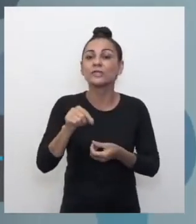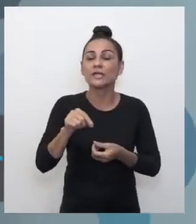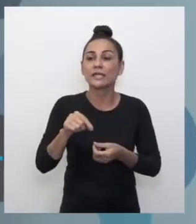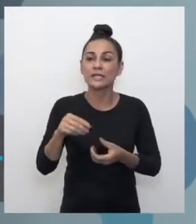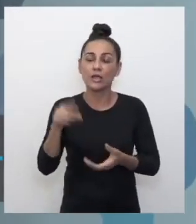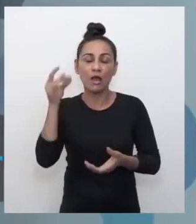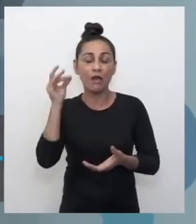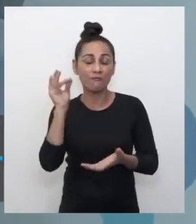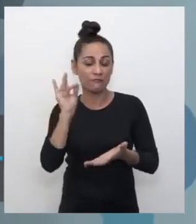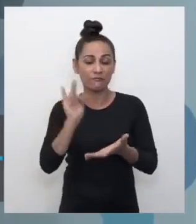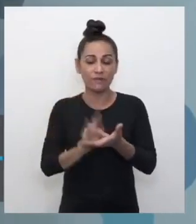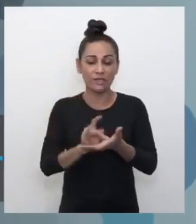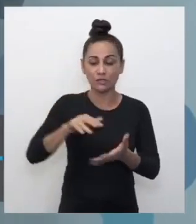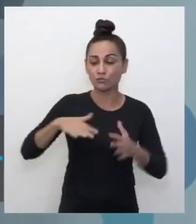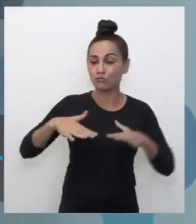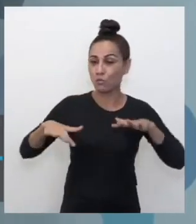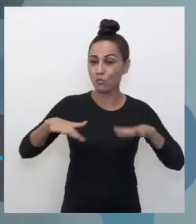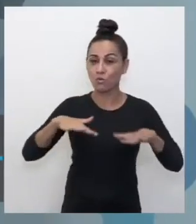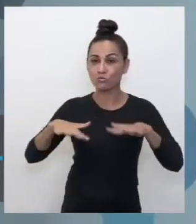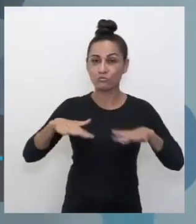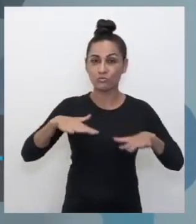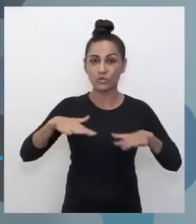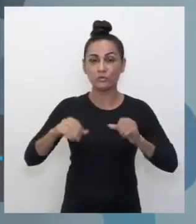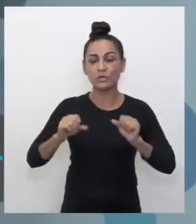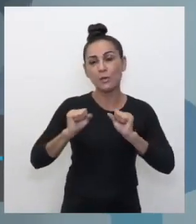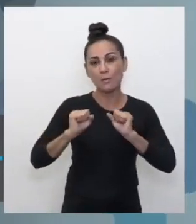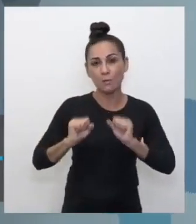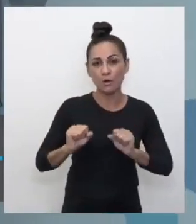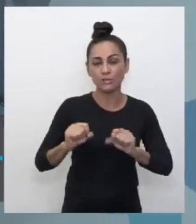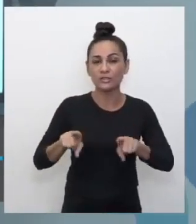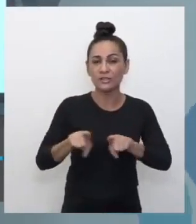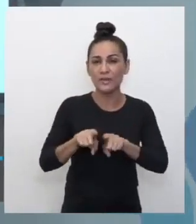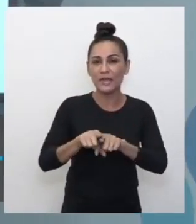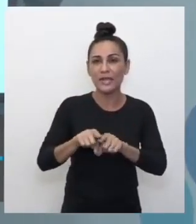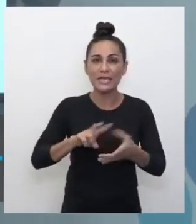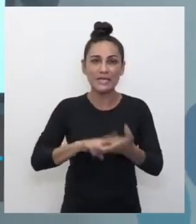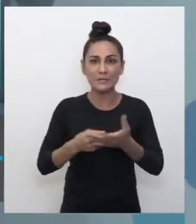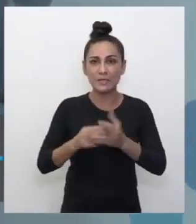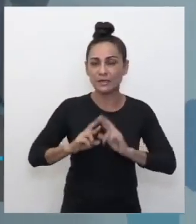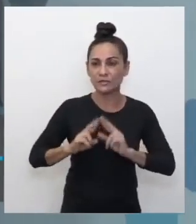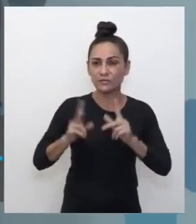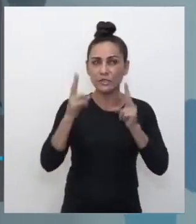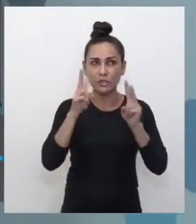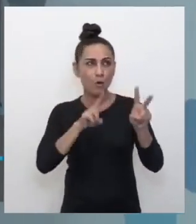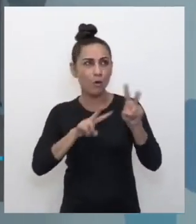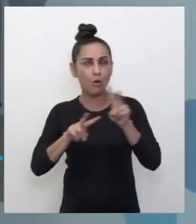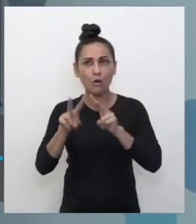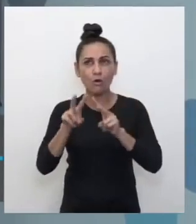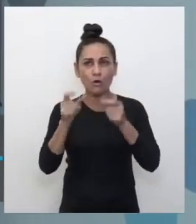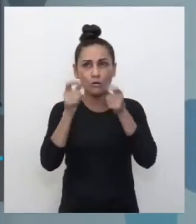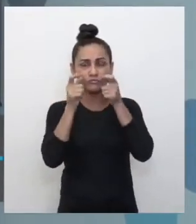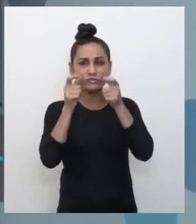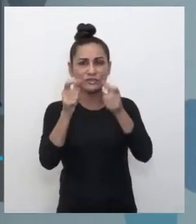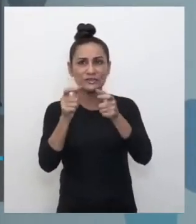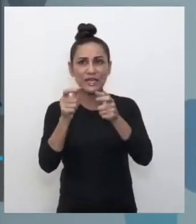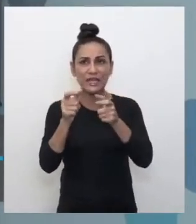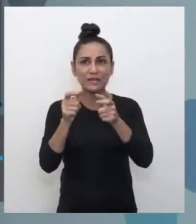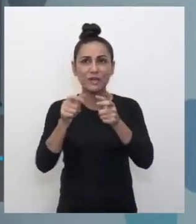movimentos, portanto, você pode ter novas interpretações para aquela dança que você está vendo. Não é obrigatório que